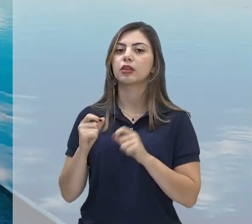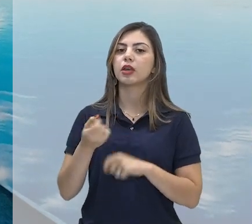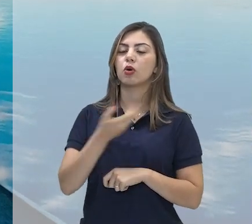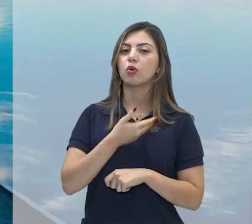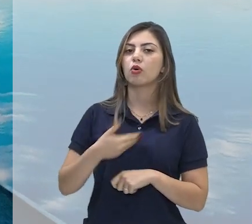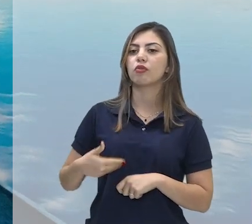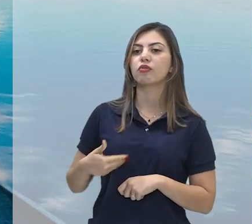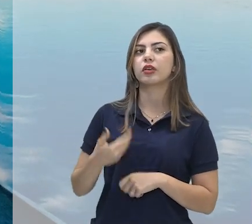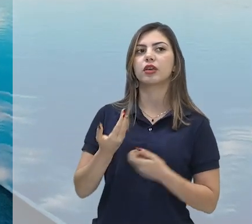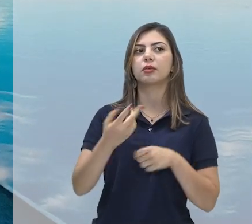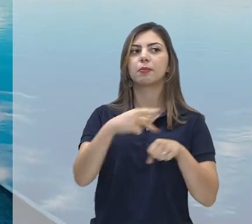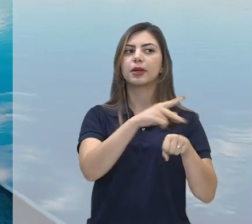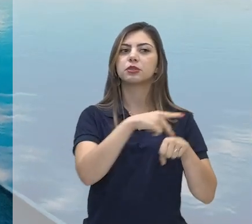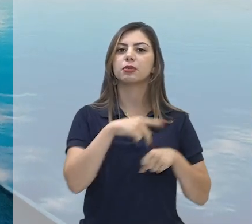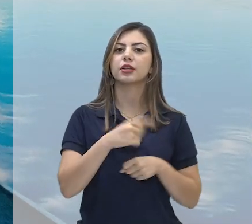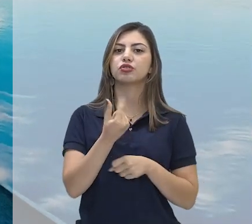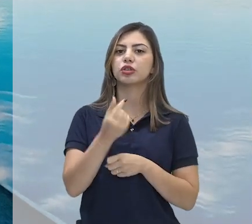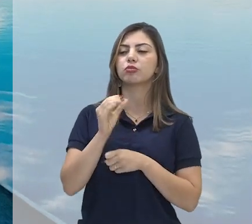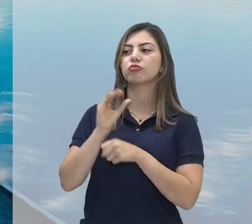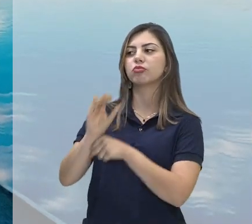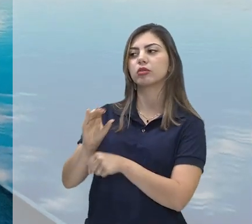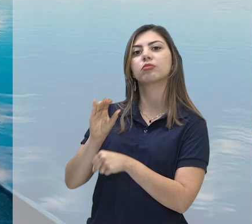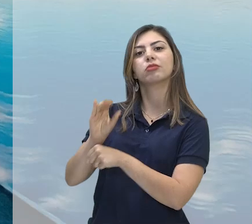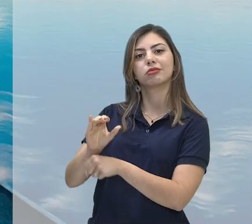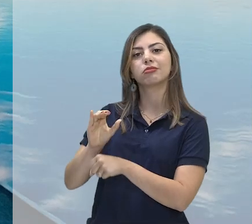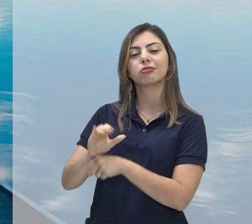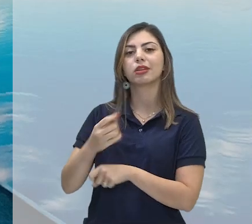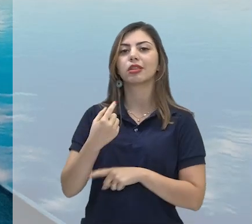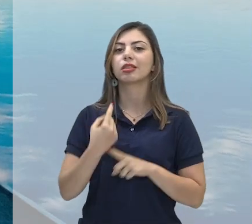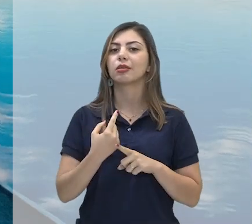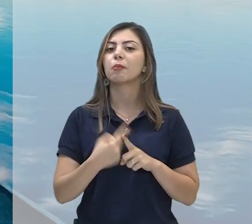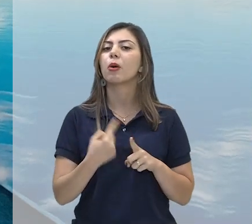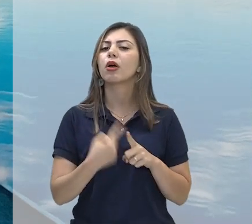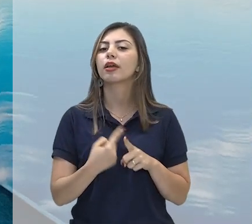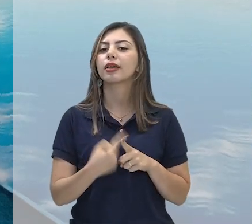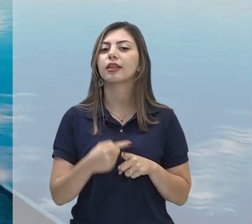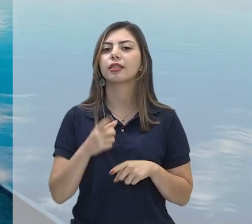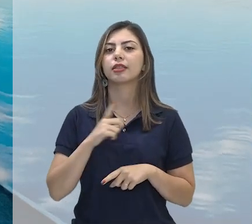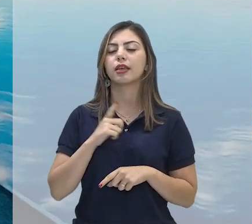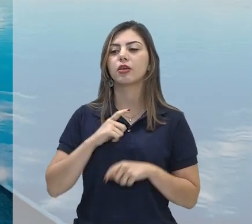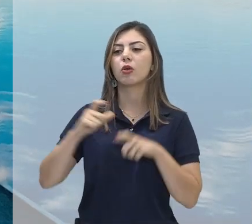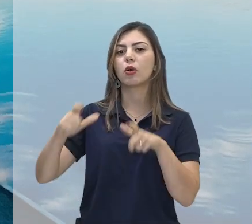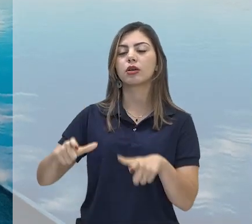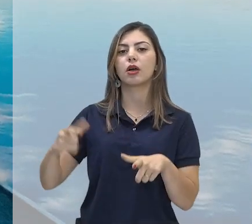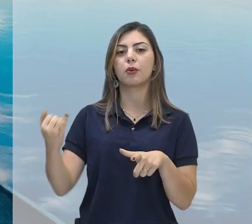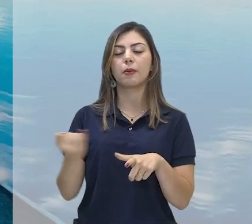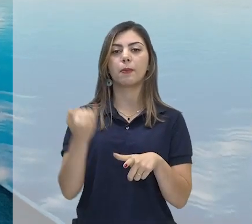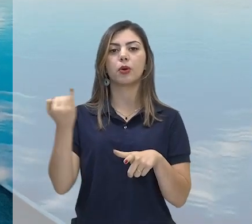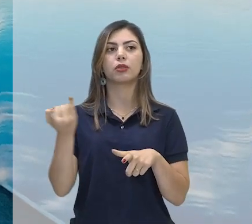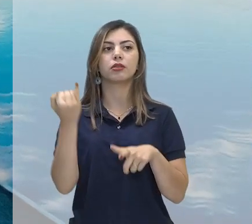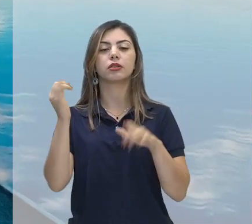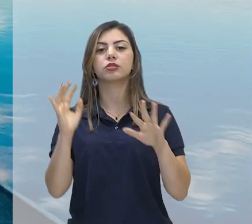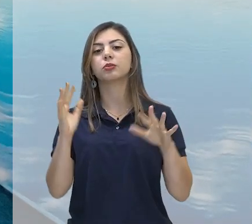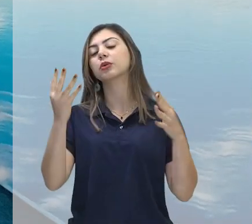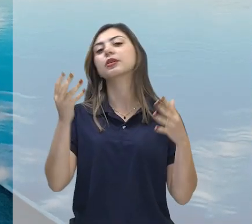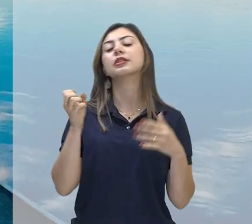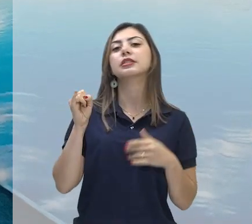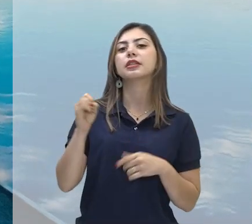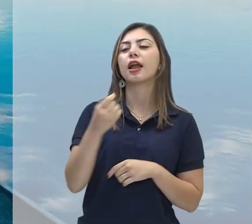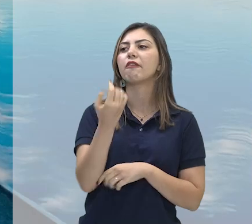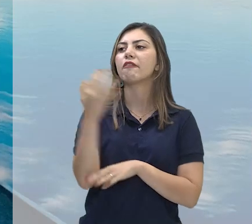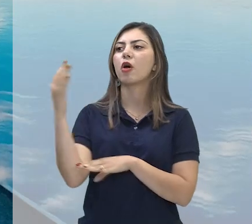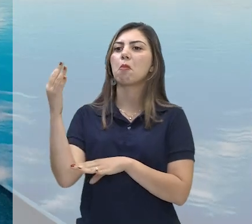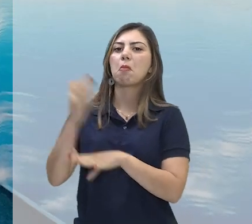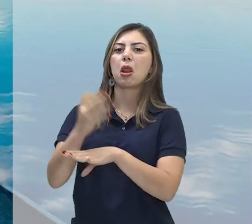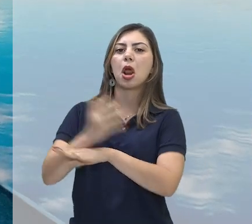financiamentos internacionais. Porque é um local importante para a regulação climática, porque sem ela nós teremos